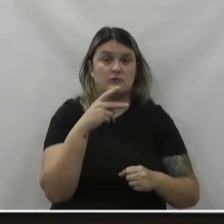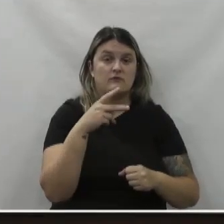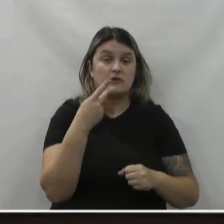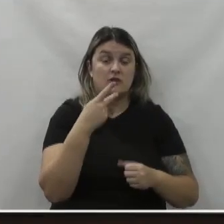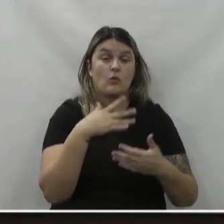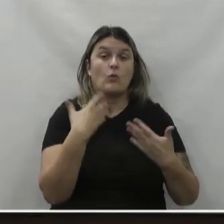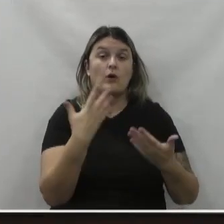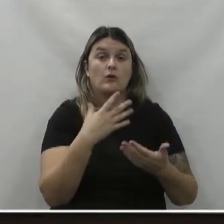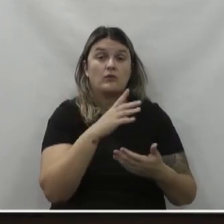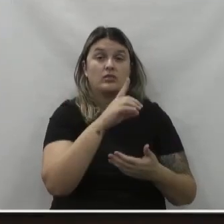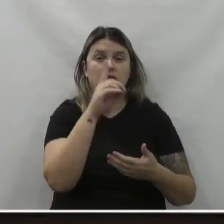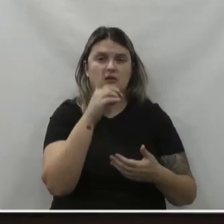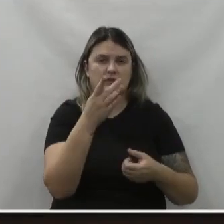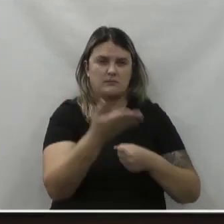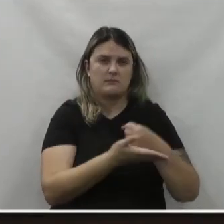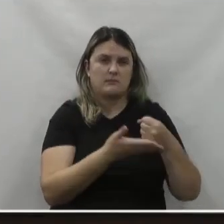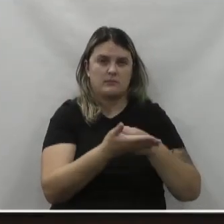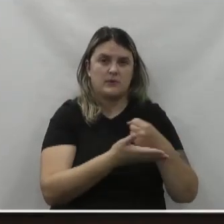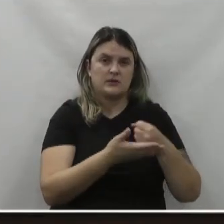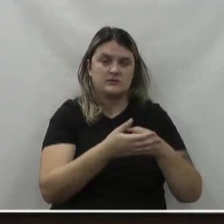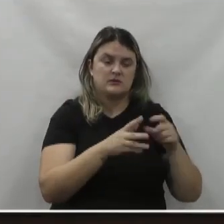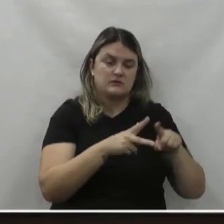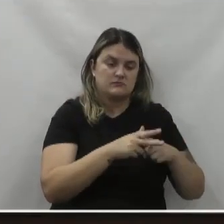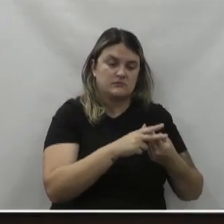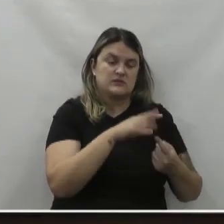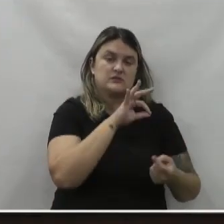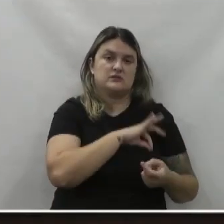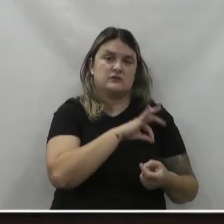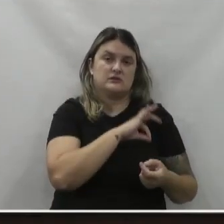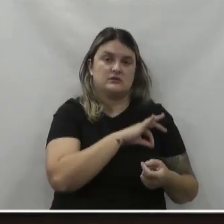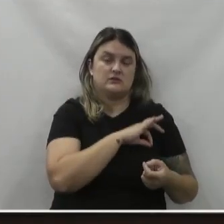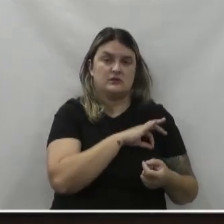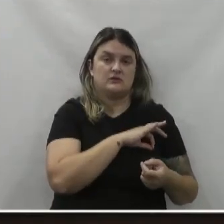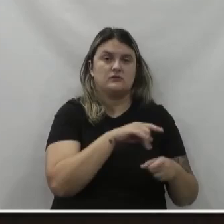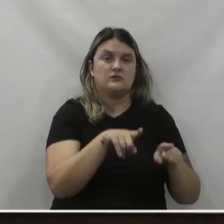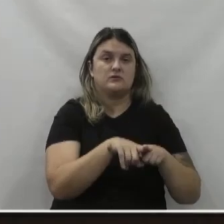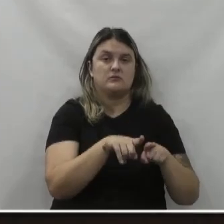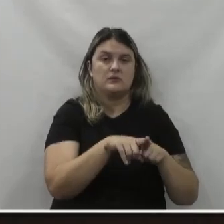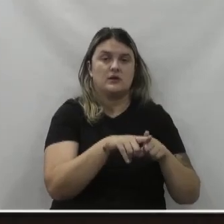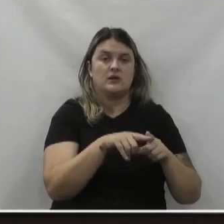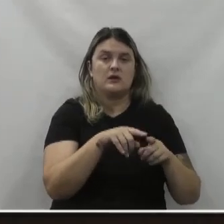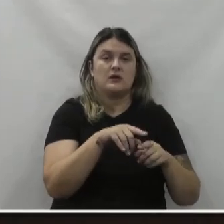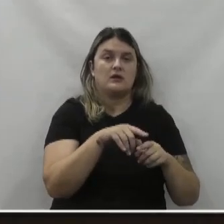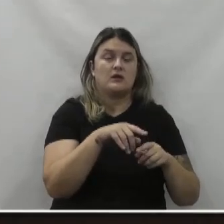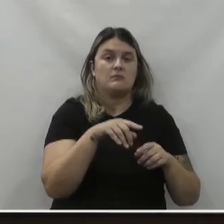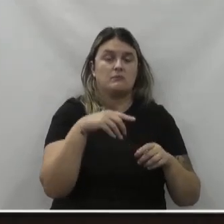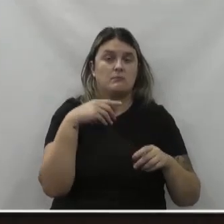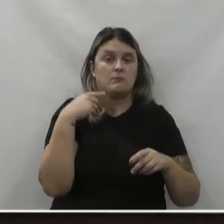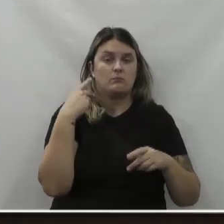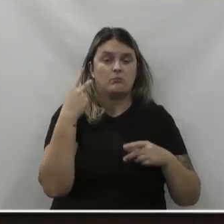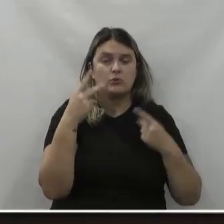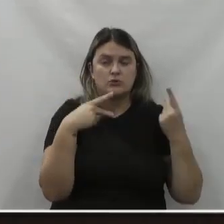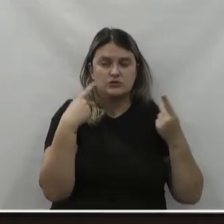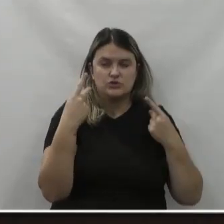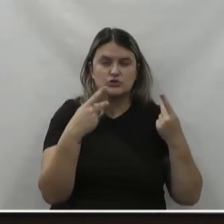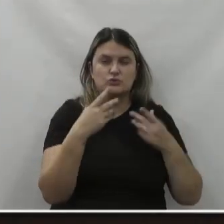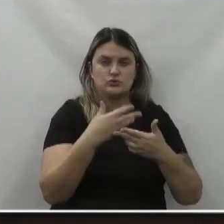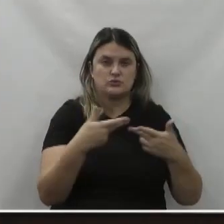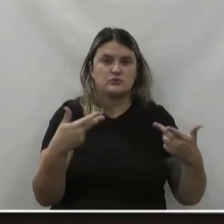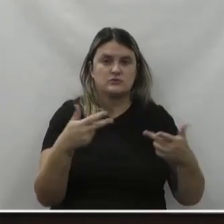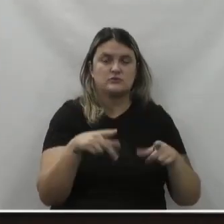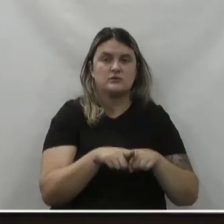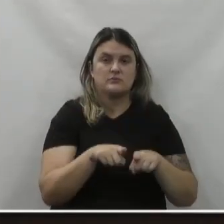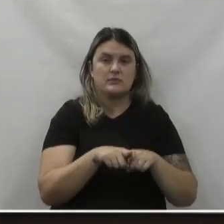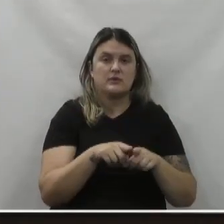para reajuste ou reposição salarial ao quadro geral de servidores e agentes políticos do município de União da Vitória.